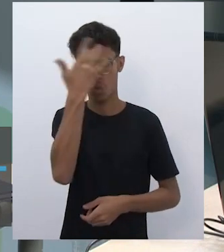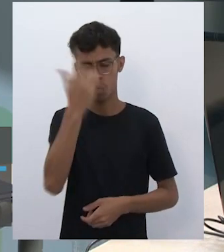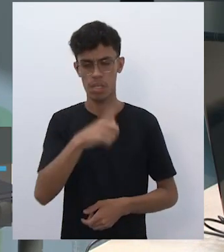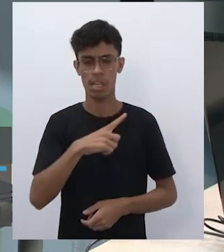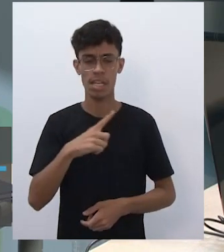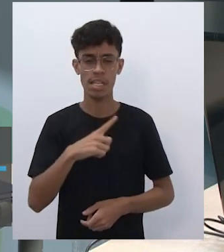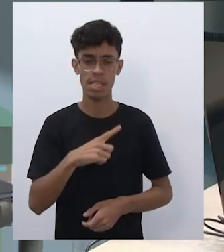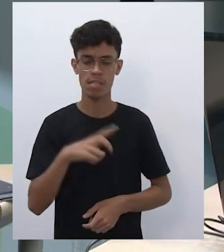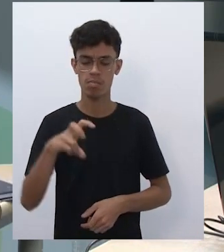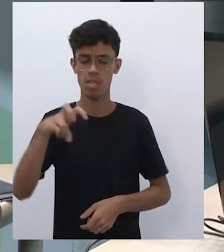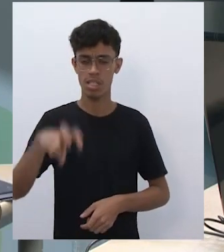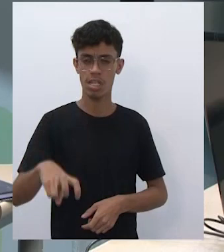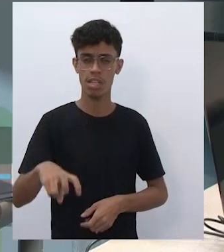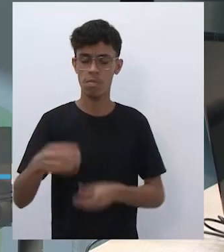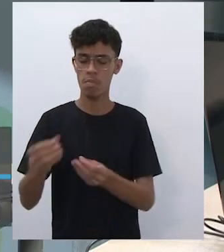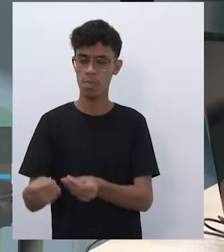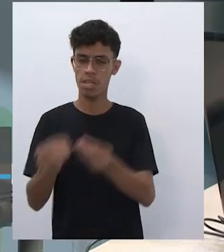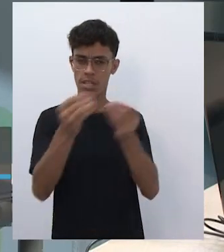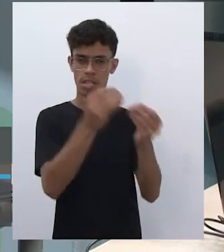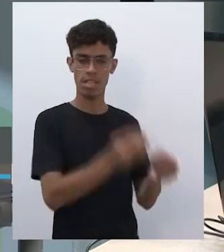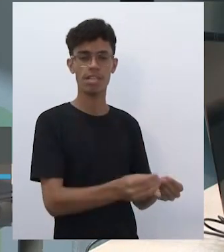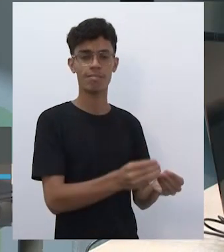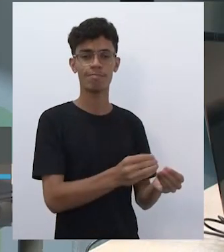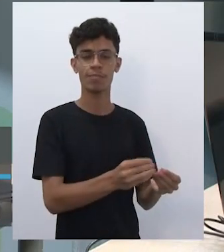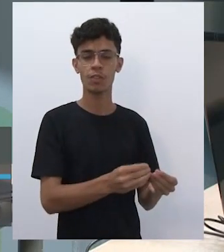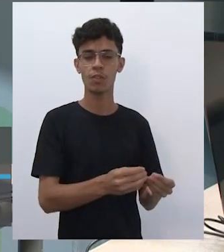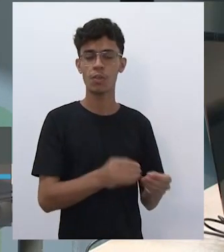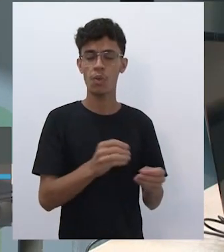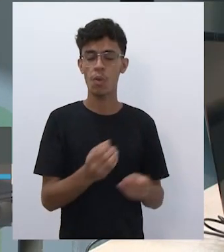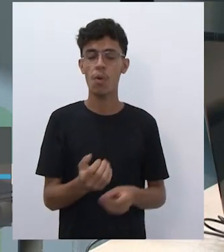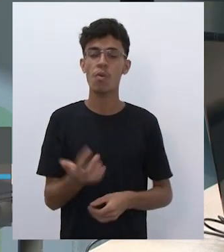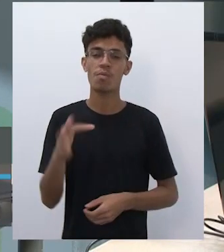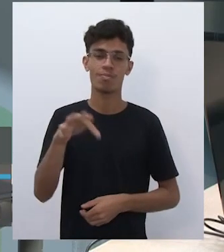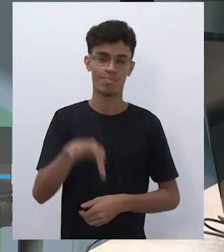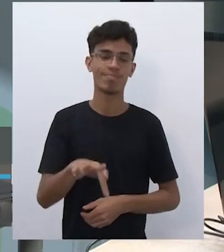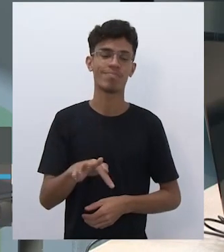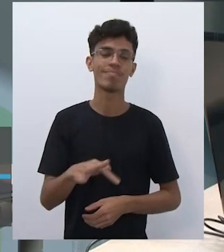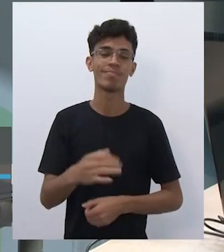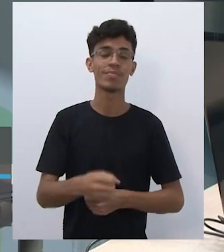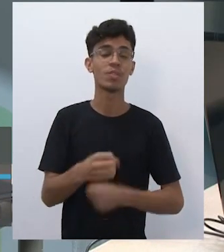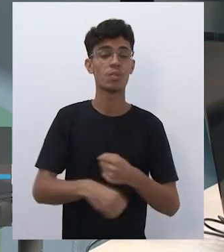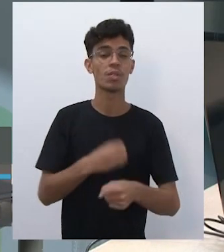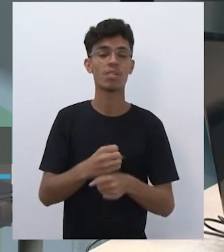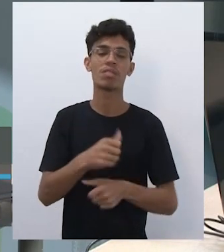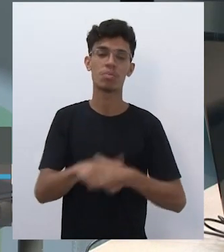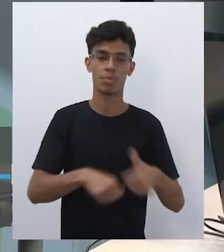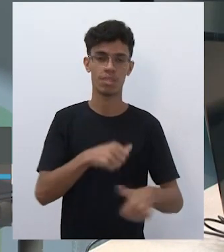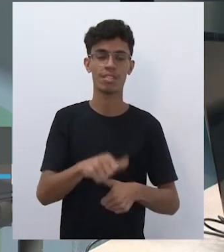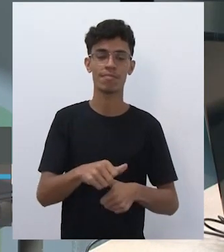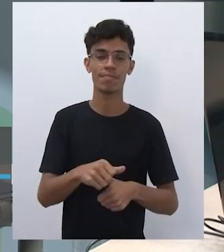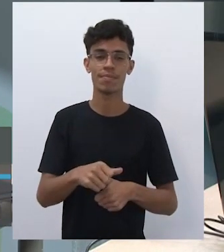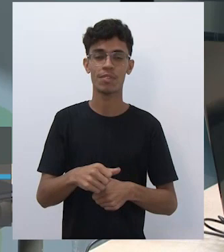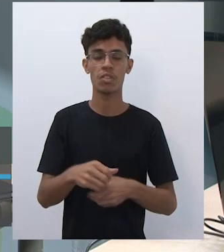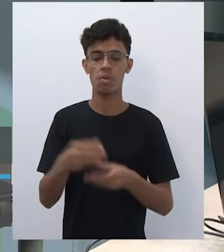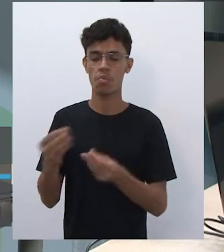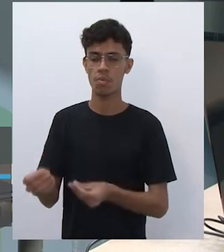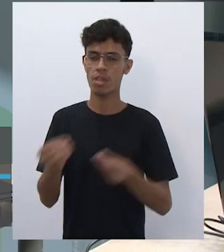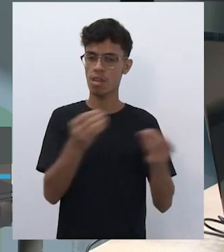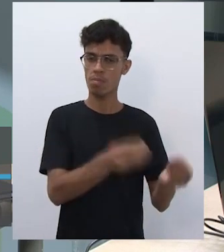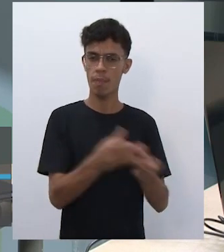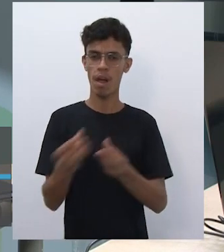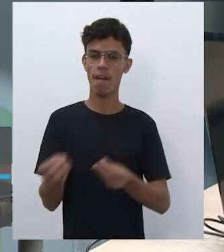um banco, quem tem uma mesa, que nesse final de ano vai trocar. Olha que engraçado. E aí foi feito várias doações para essa